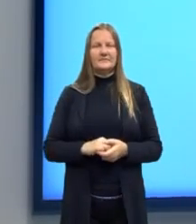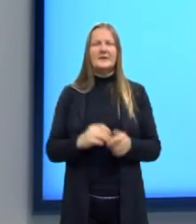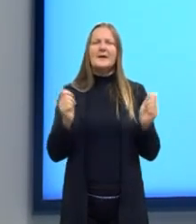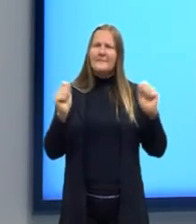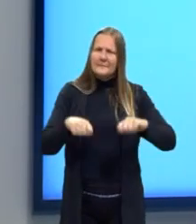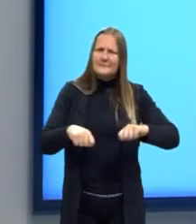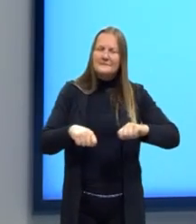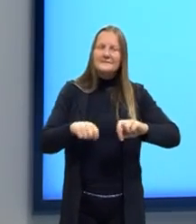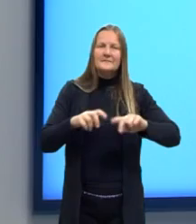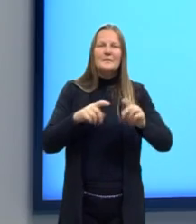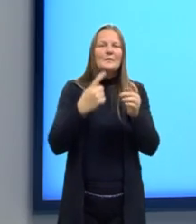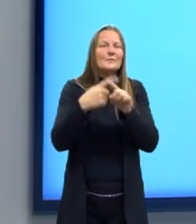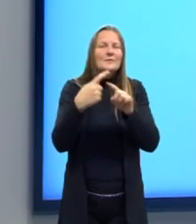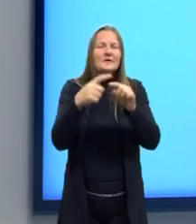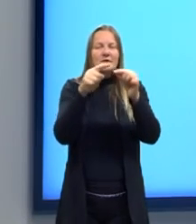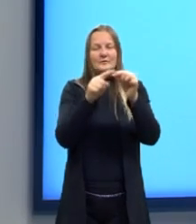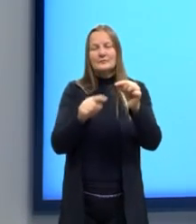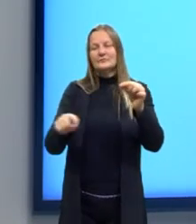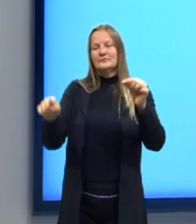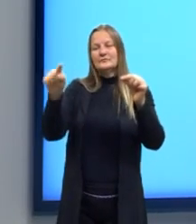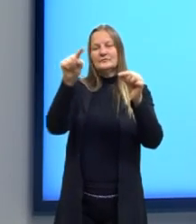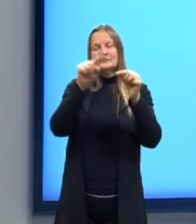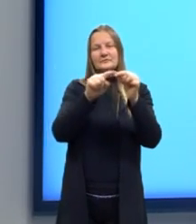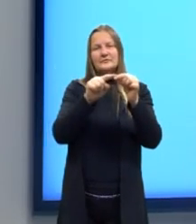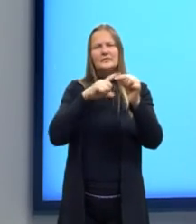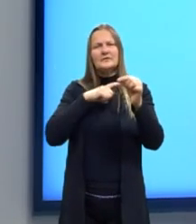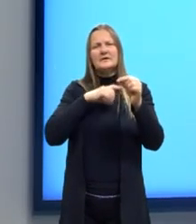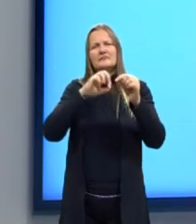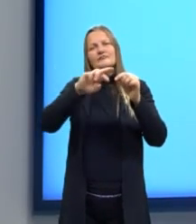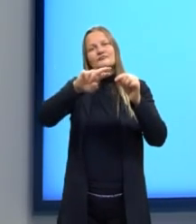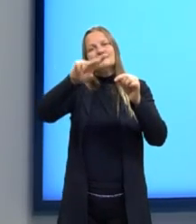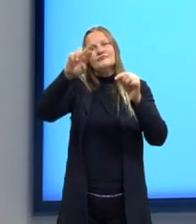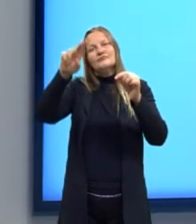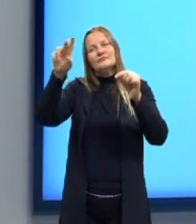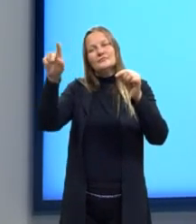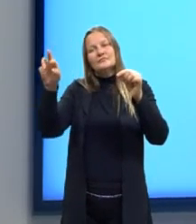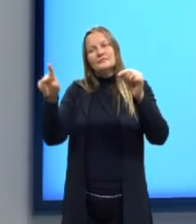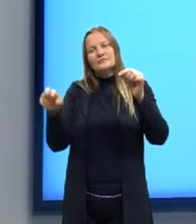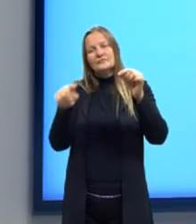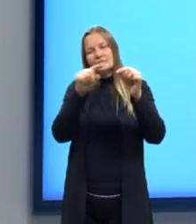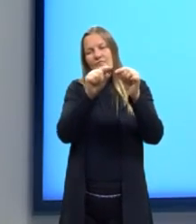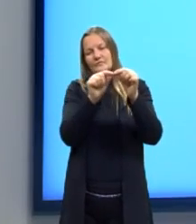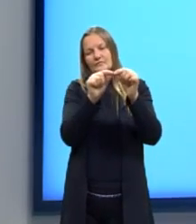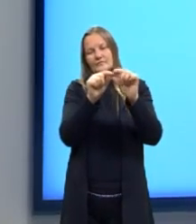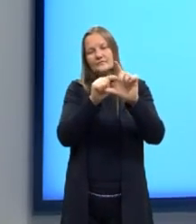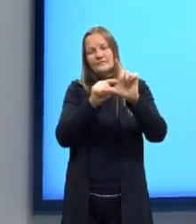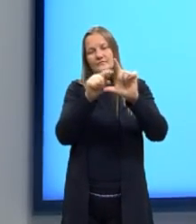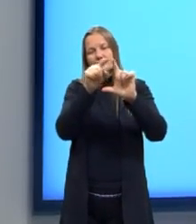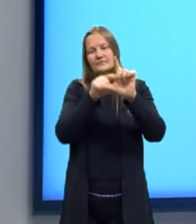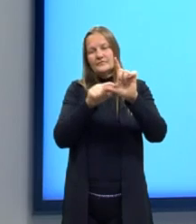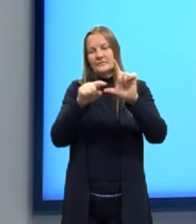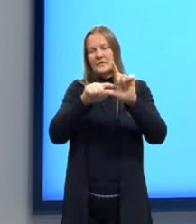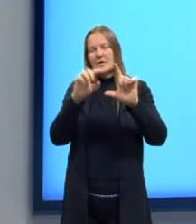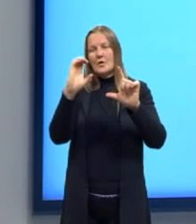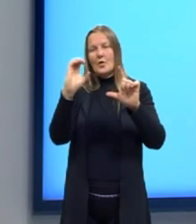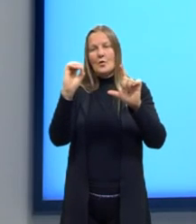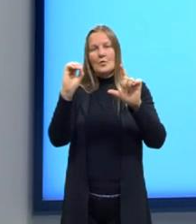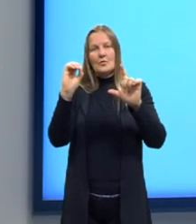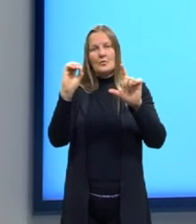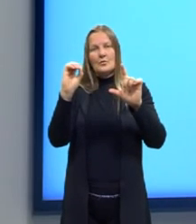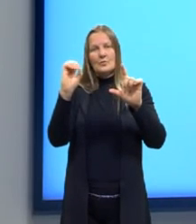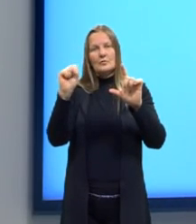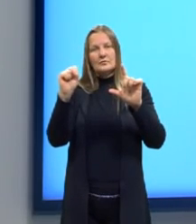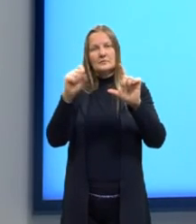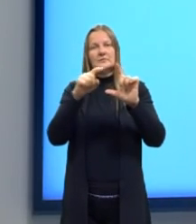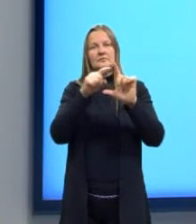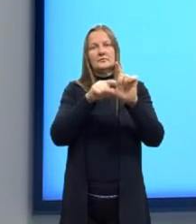acontece porque o círculo trigonométrico possui infinitas voltas com ângulos de seno cosseno e tangente